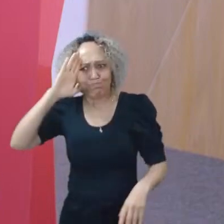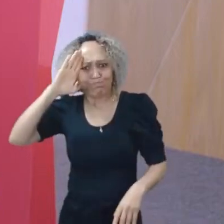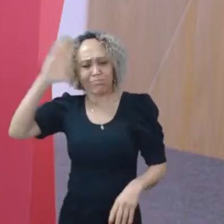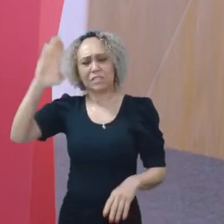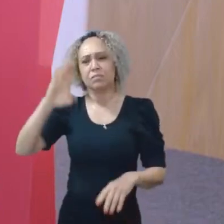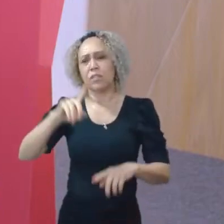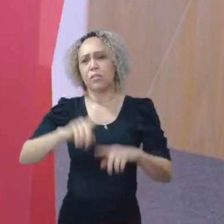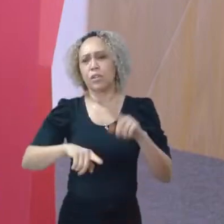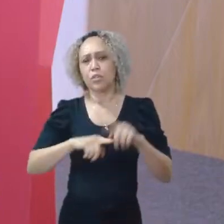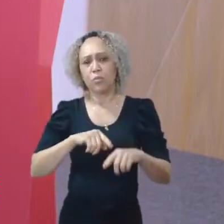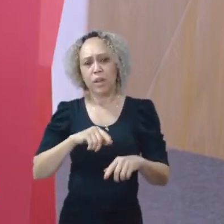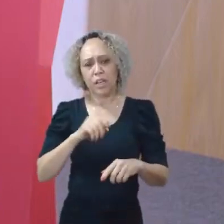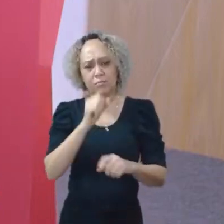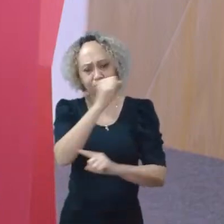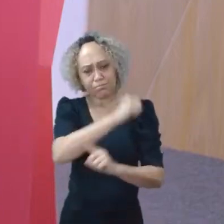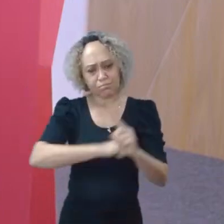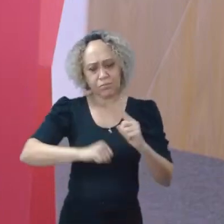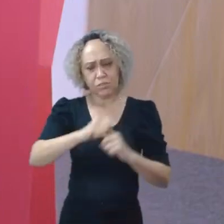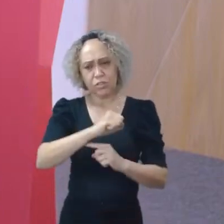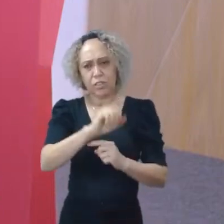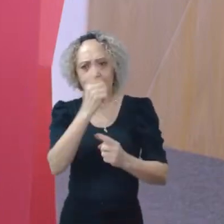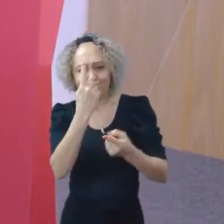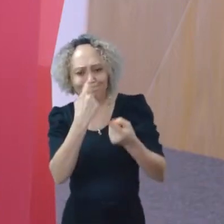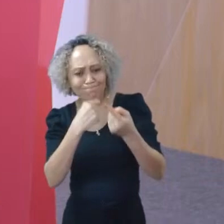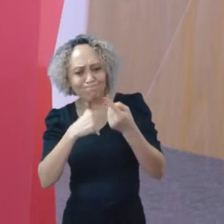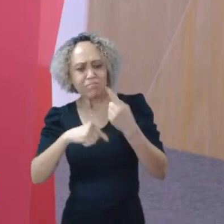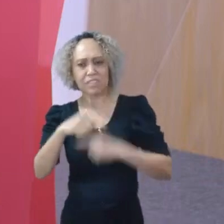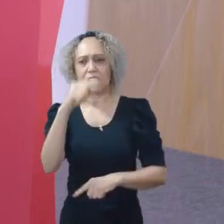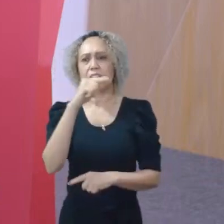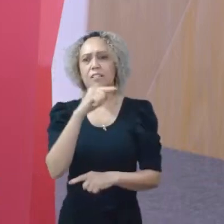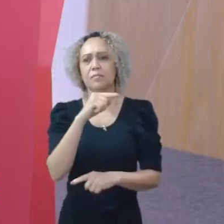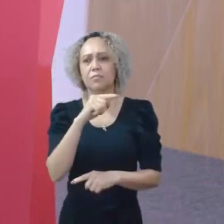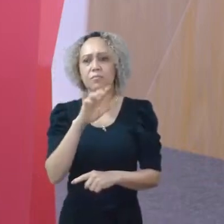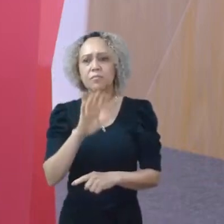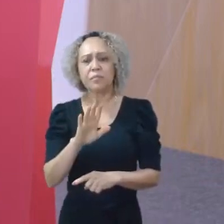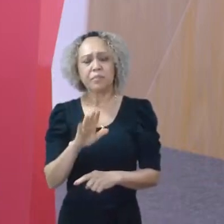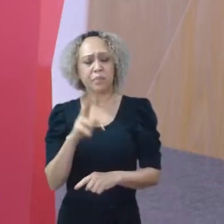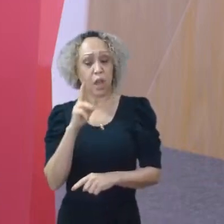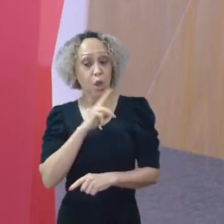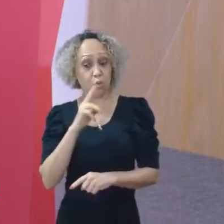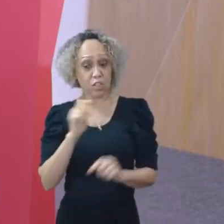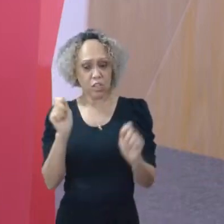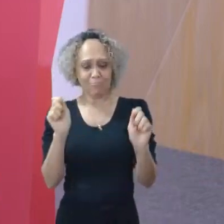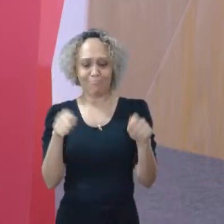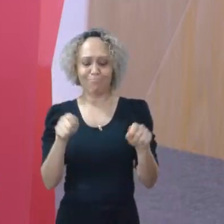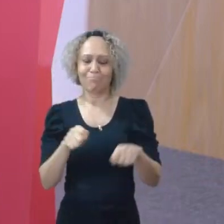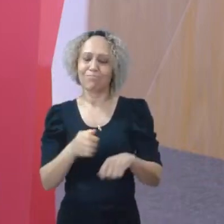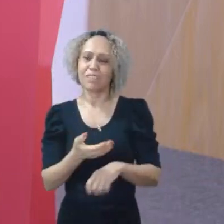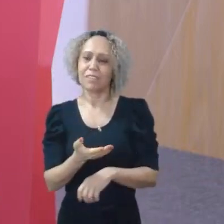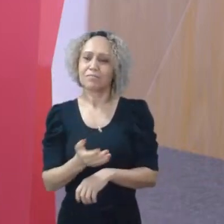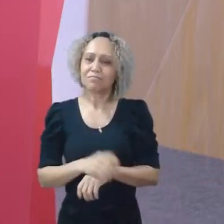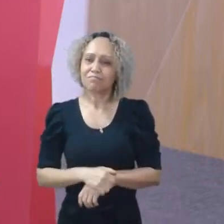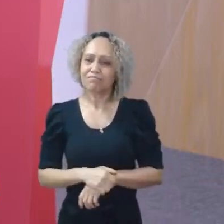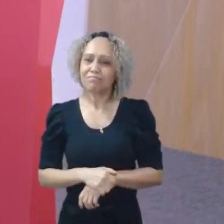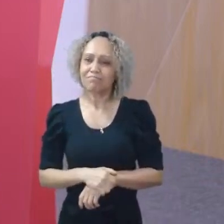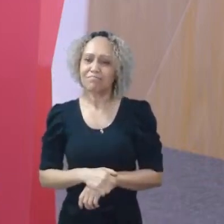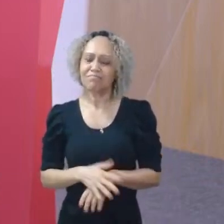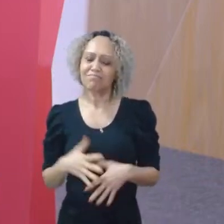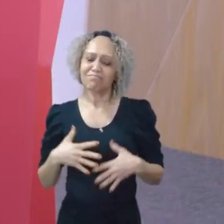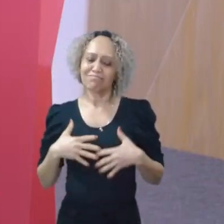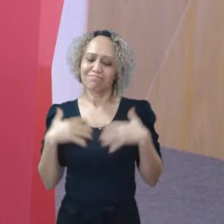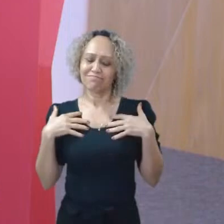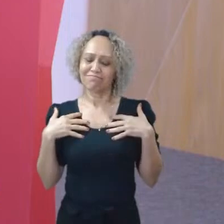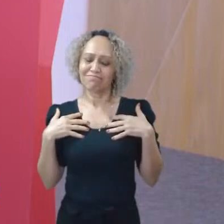transformação social que a gente tem hoje. Ele é urgente e necessário. Então, é uma honra estar aqui e